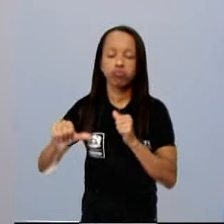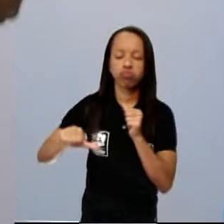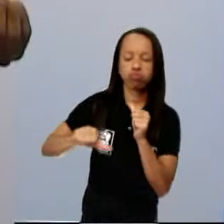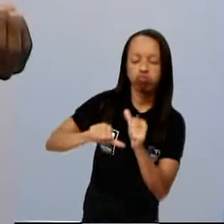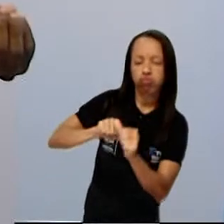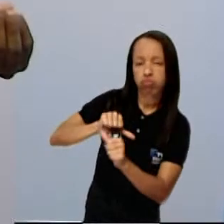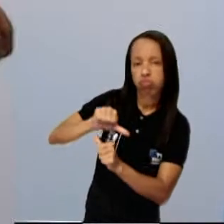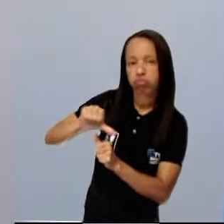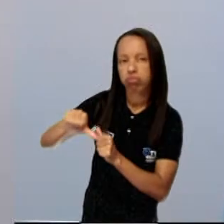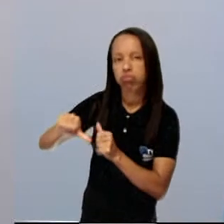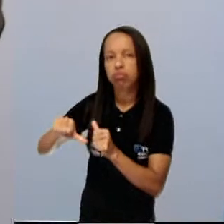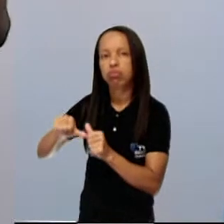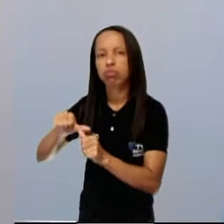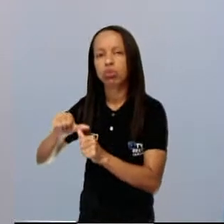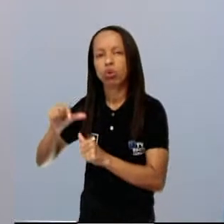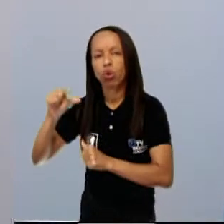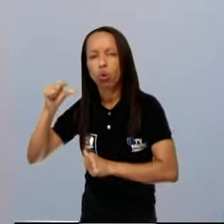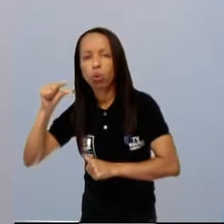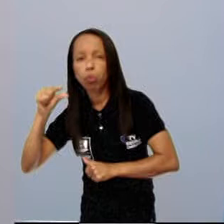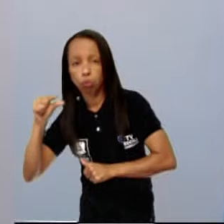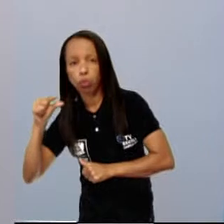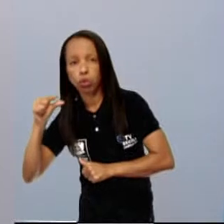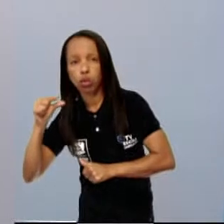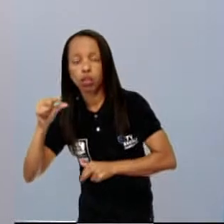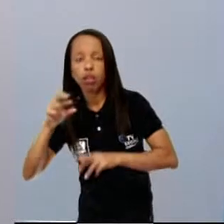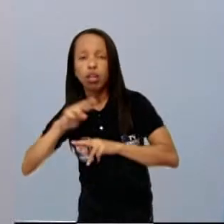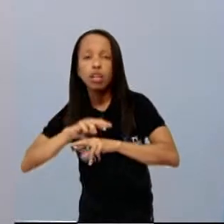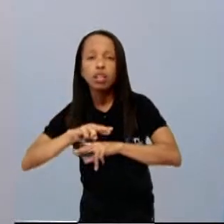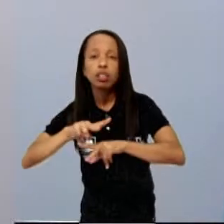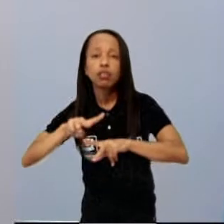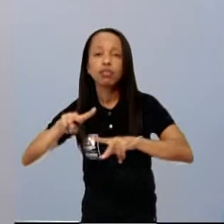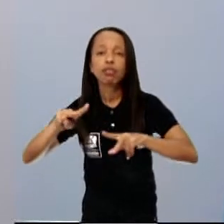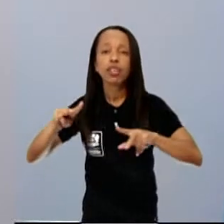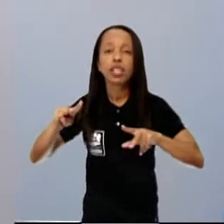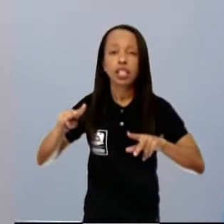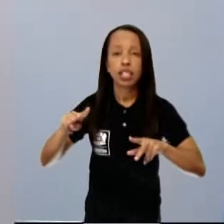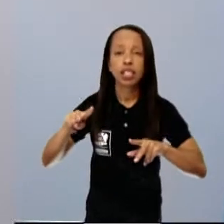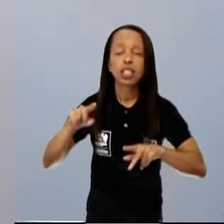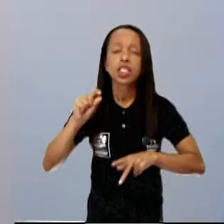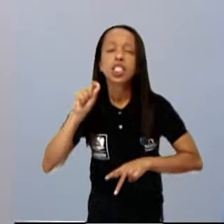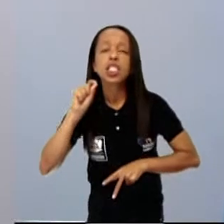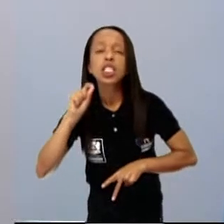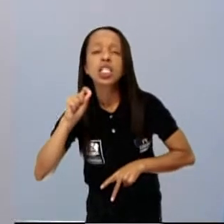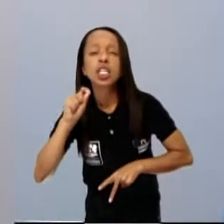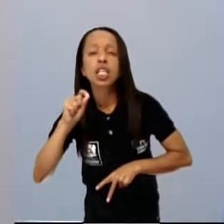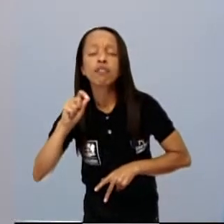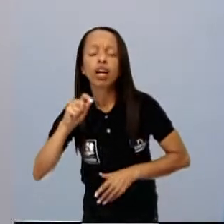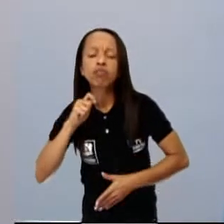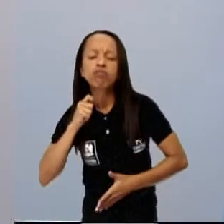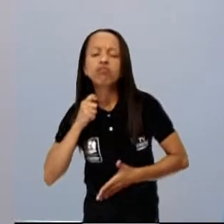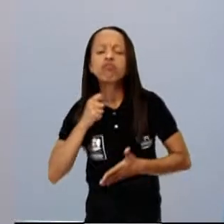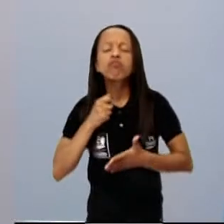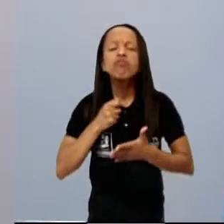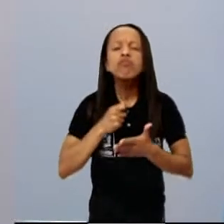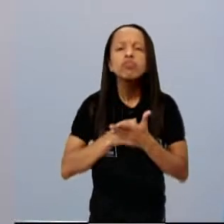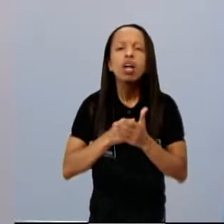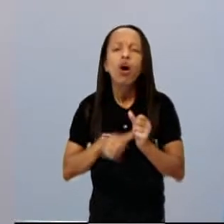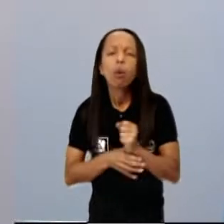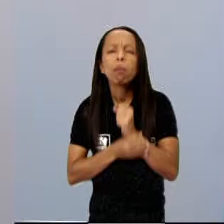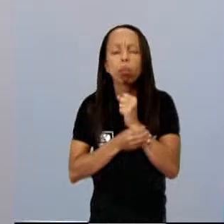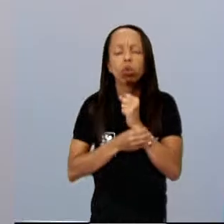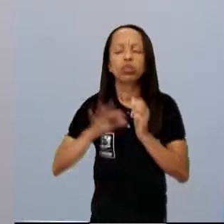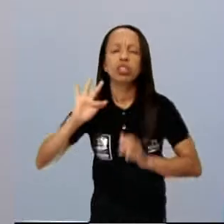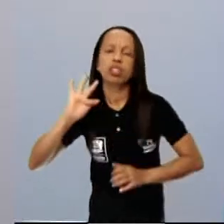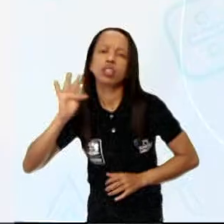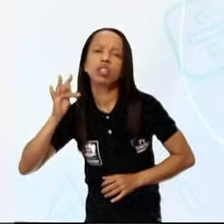deixar de ser república, a gente vai ter apenas a diferença em quem é que vai controlar o poder dentro da França, tá bem? Outra coisa